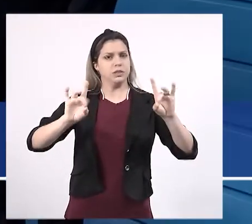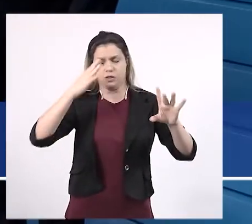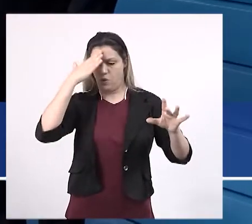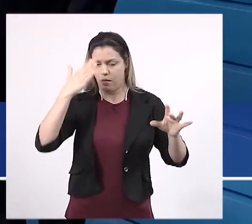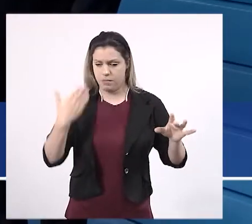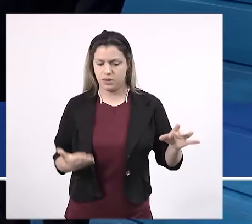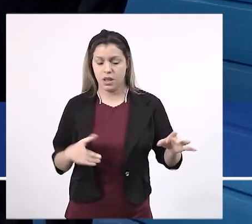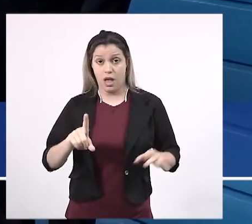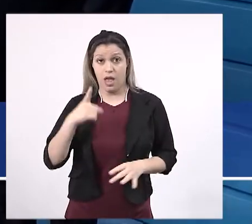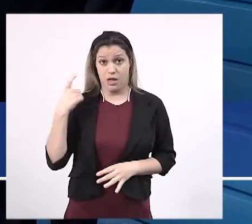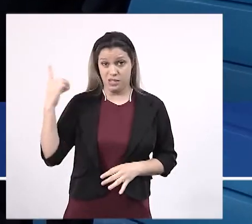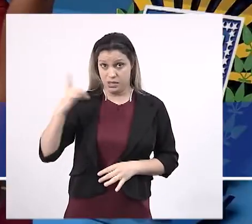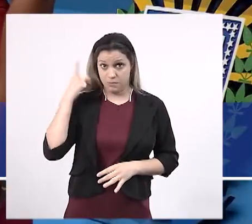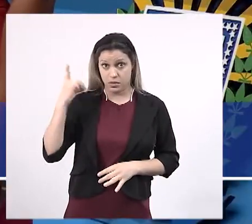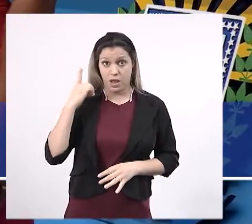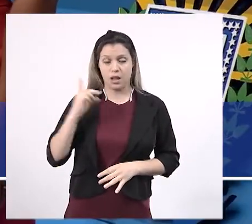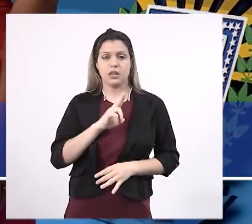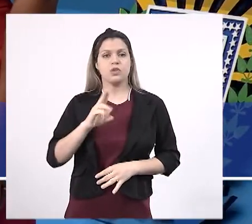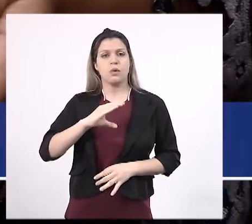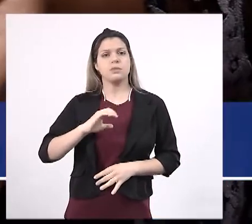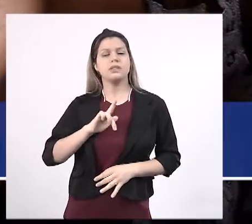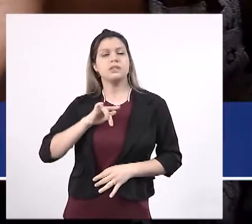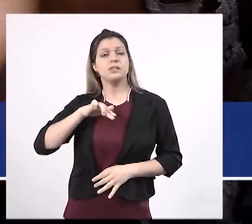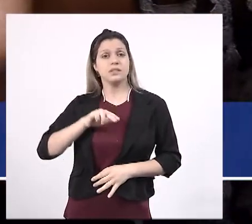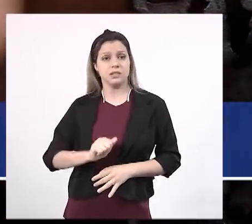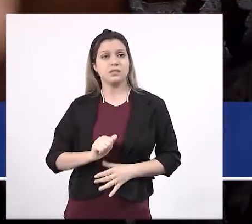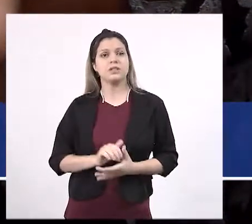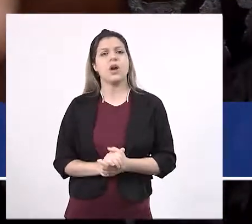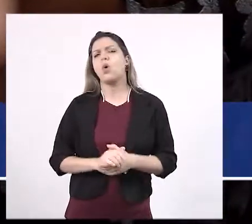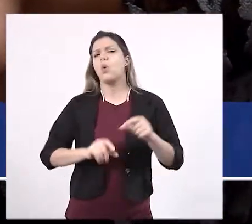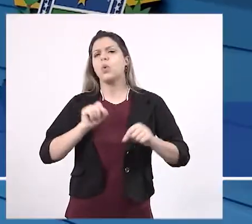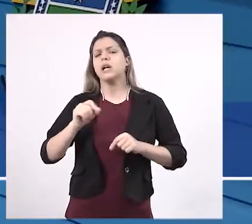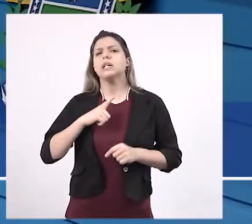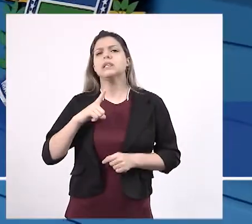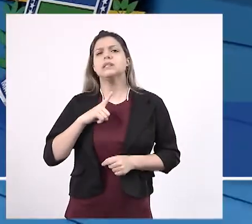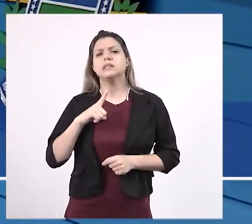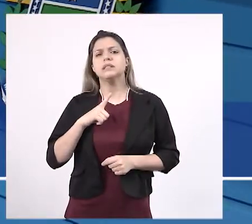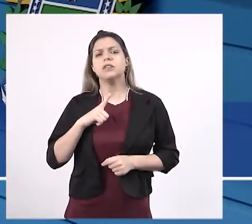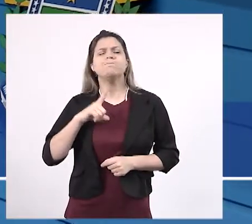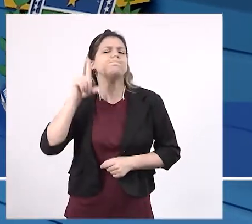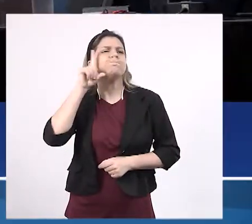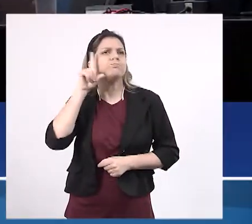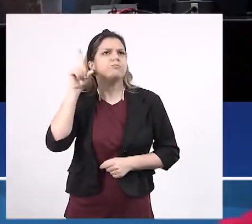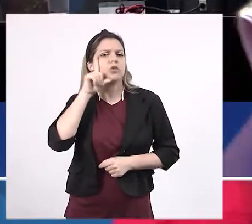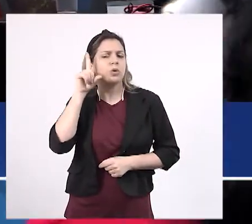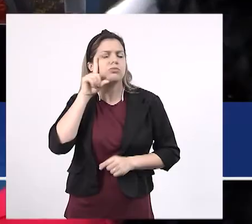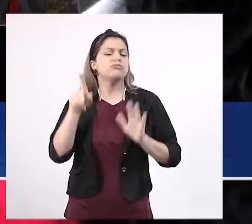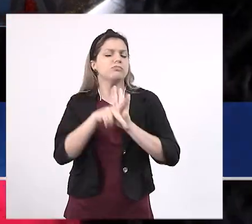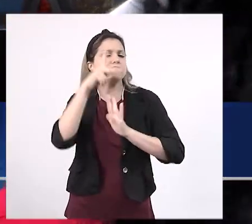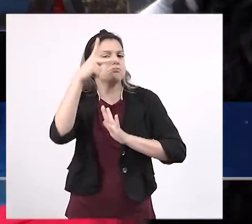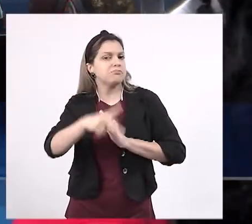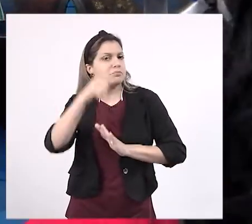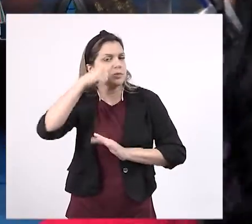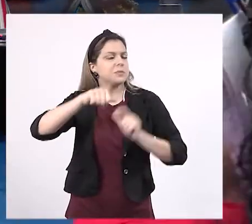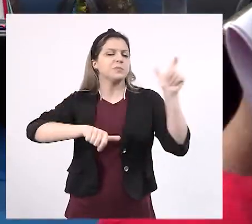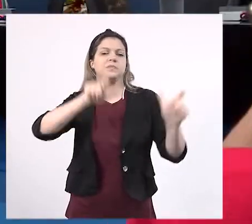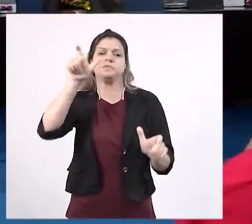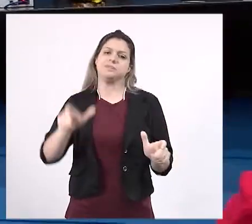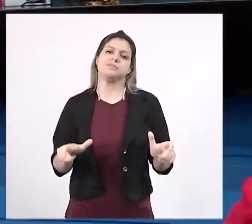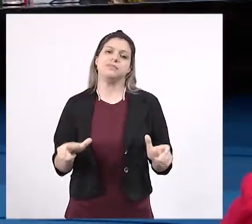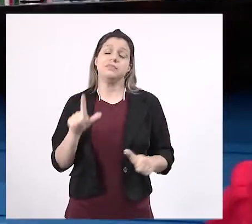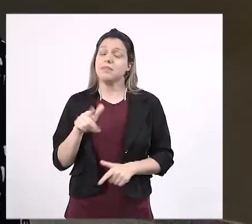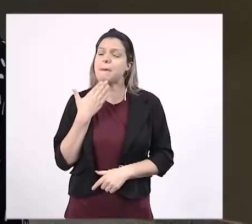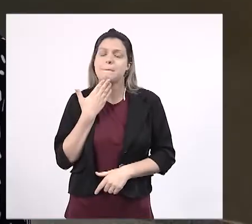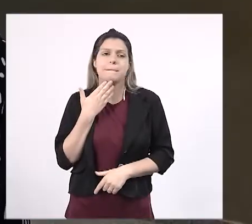contempladas pelo troféu que presta homenagem à ex-deputada Celina Jalad, que reforçam a reflexão de que todos os dias